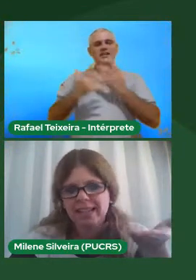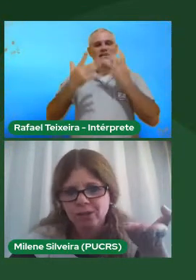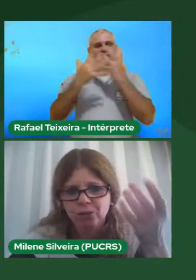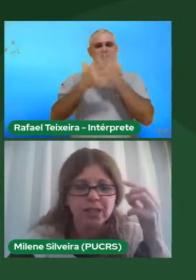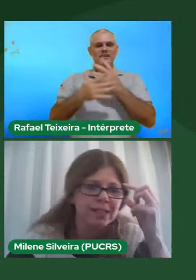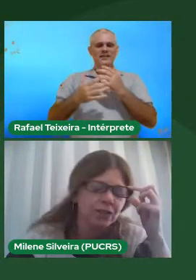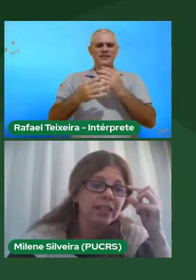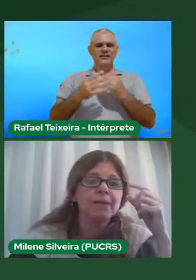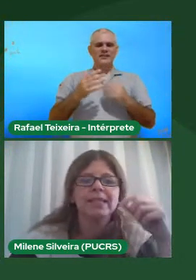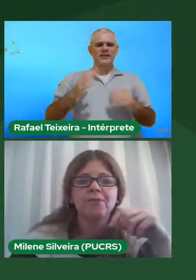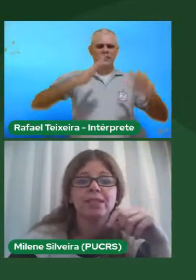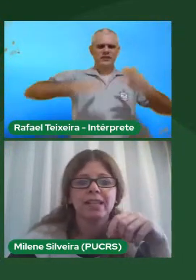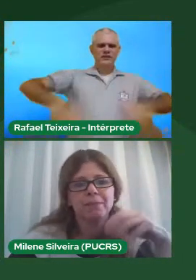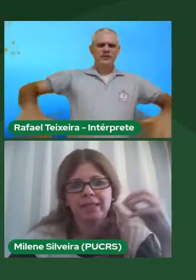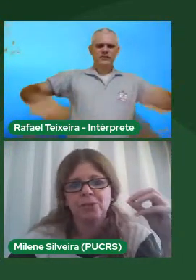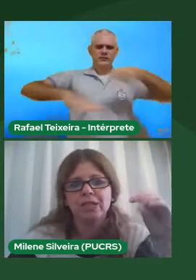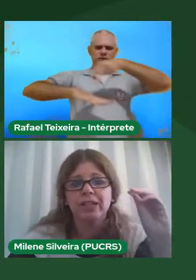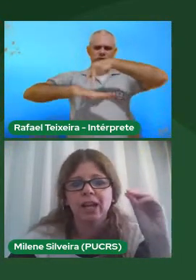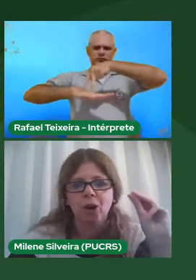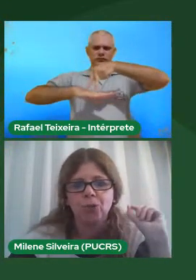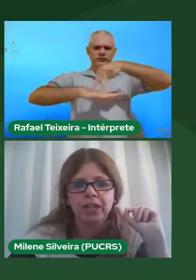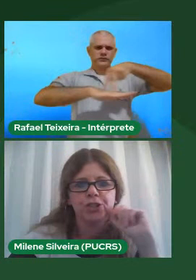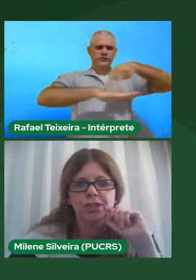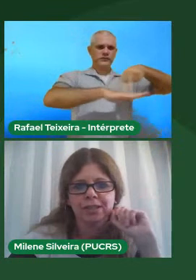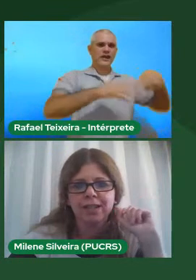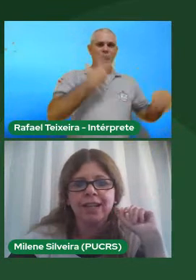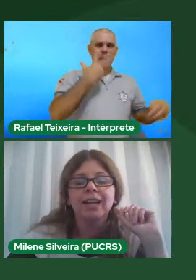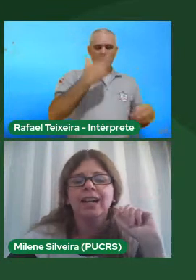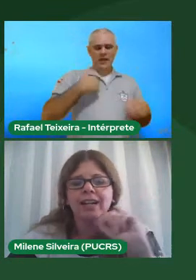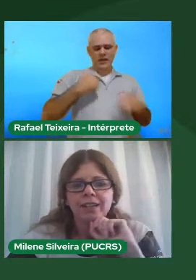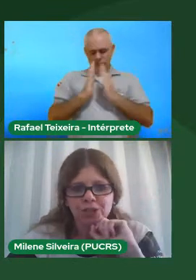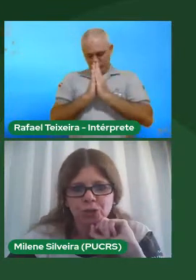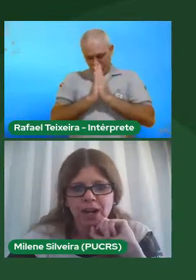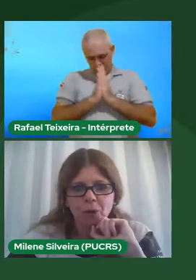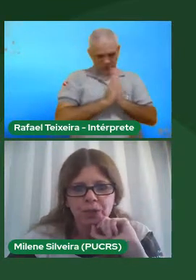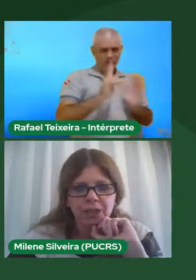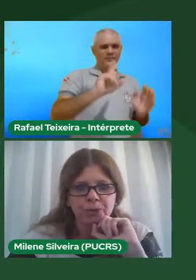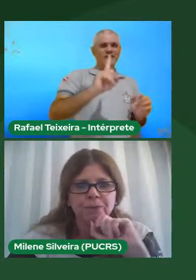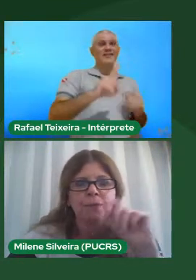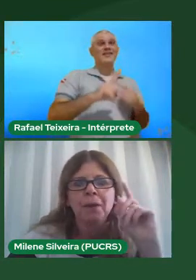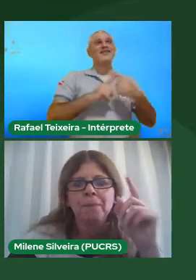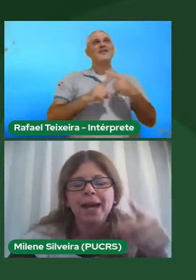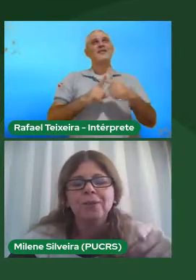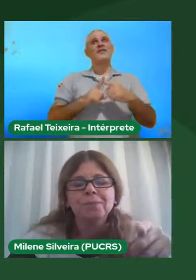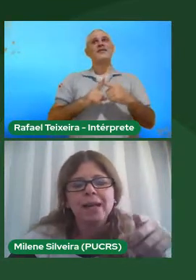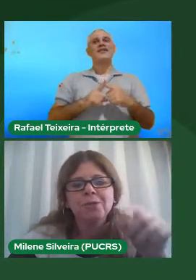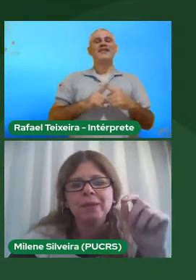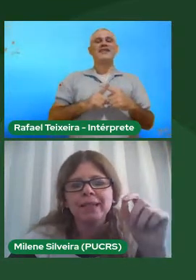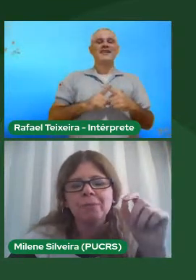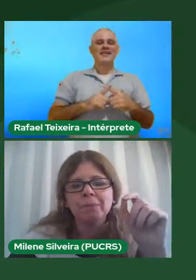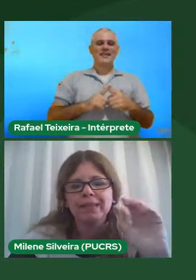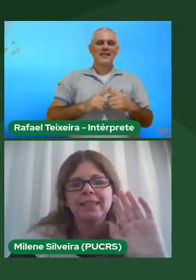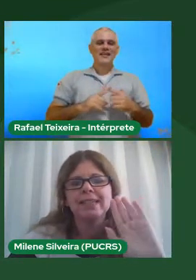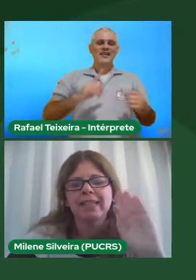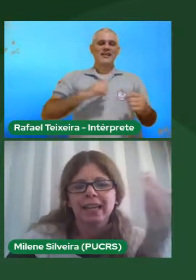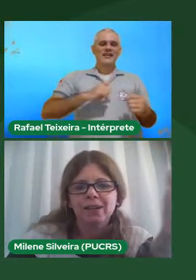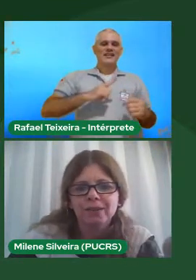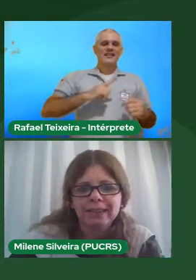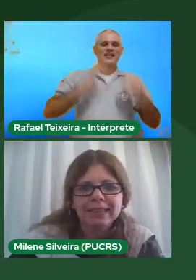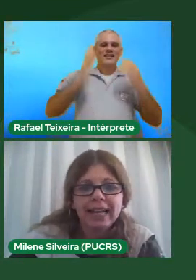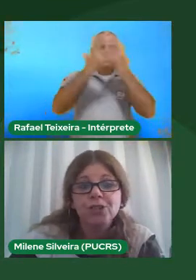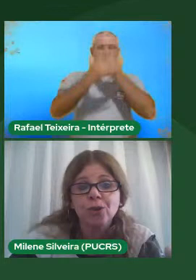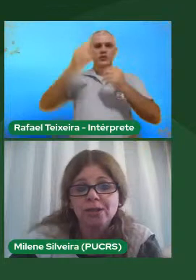abertura, parece que eu estou rezando ali, mas deve ser, minha dedução é que é logo antes de tocar o hino. Peço perdão para a Patrícia,